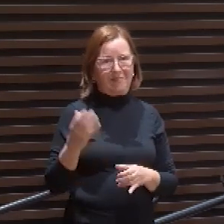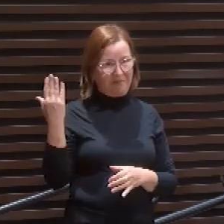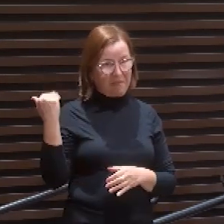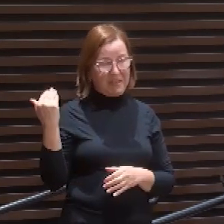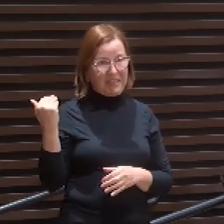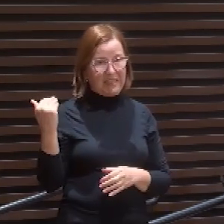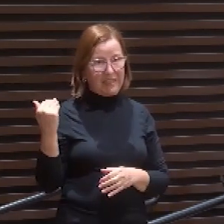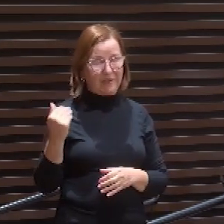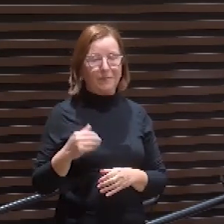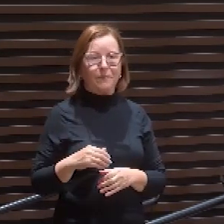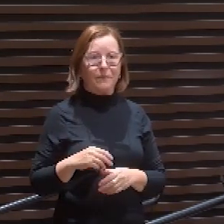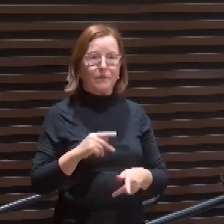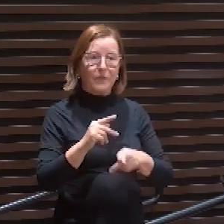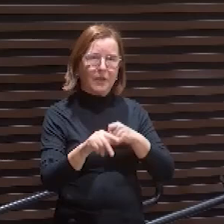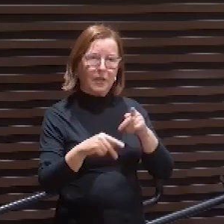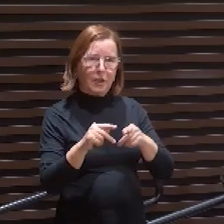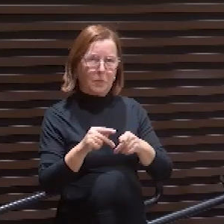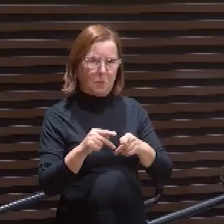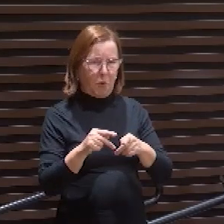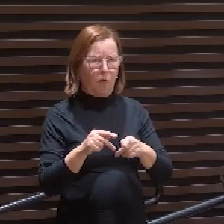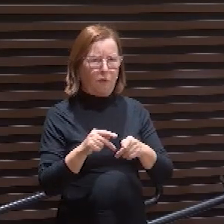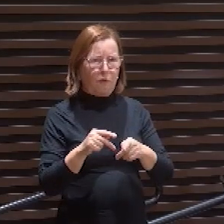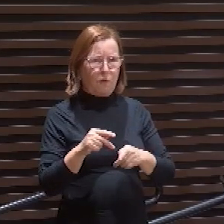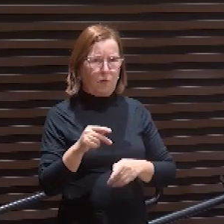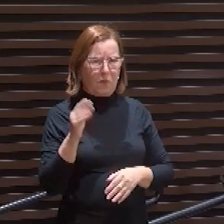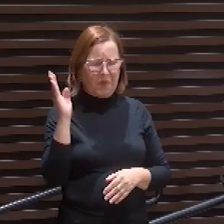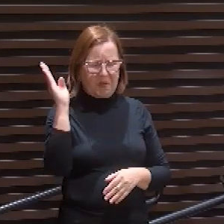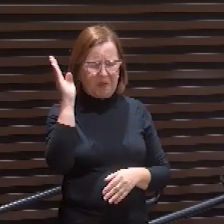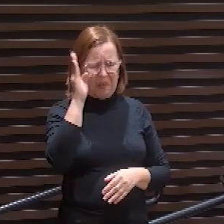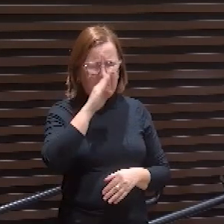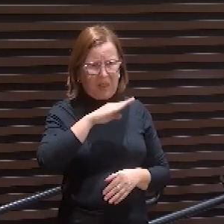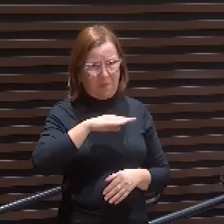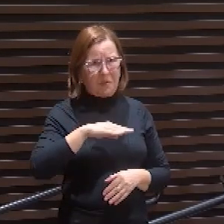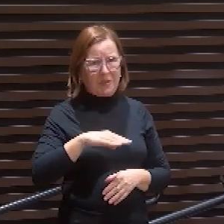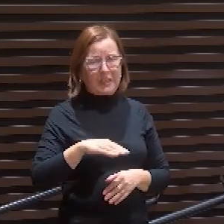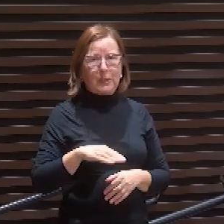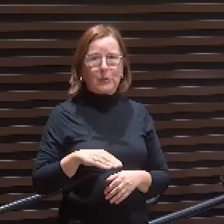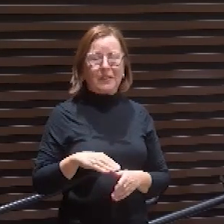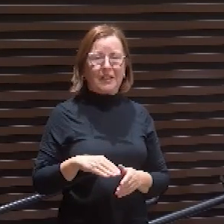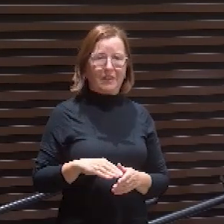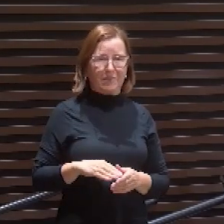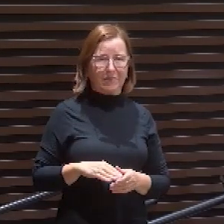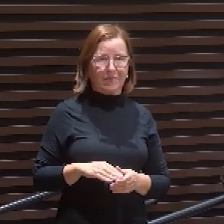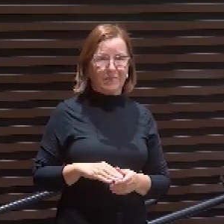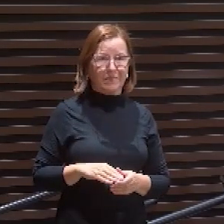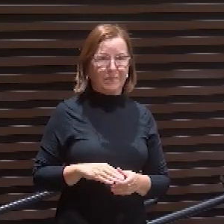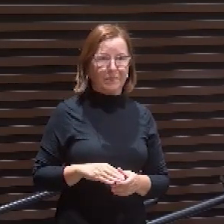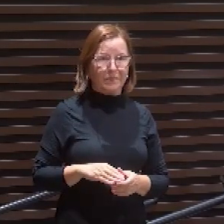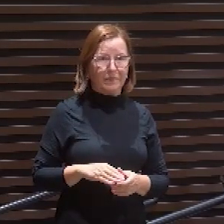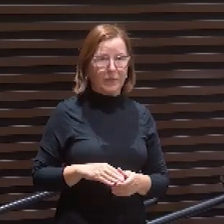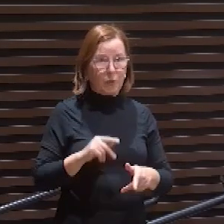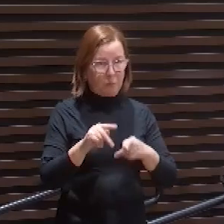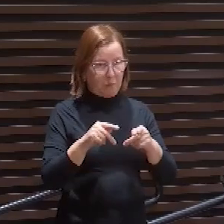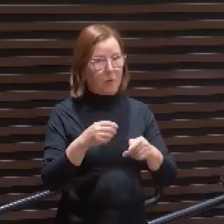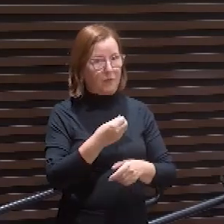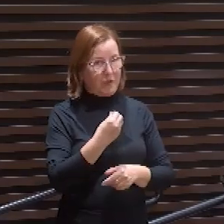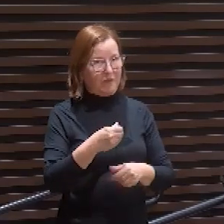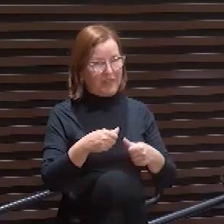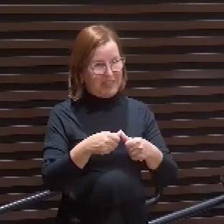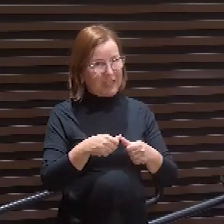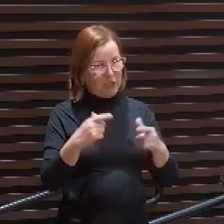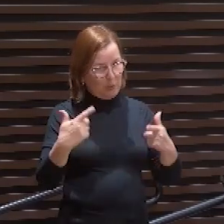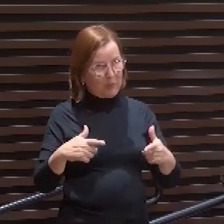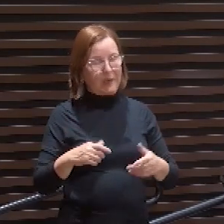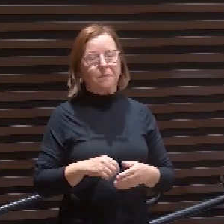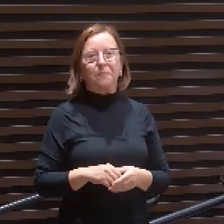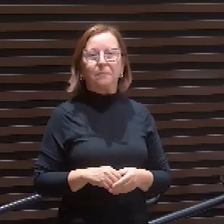Os cananeus foram amaldiçoados em Cã. E esse personagem,